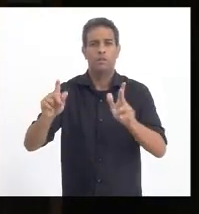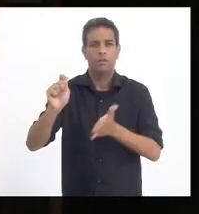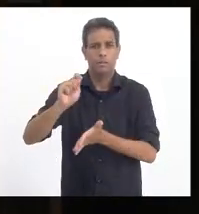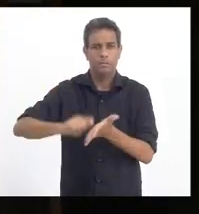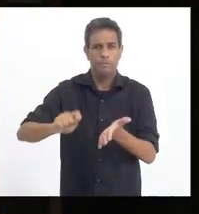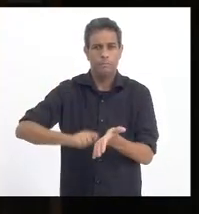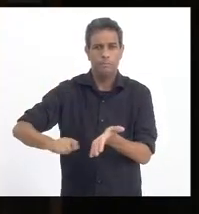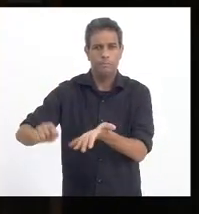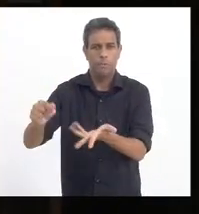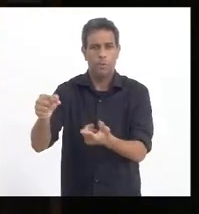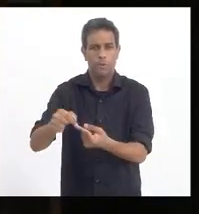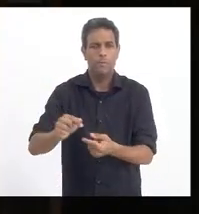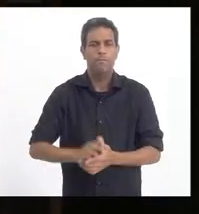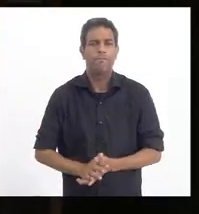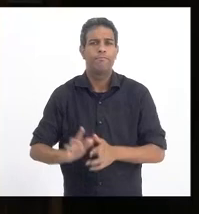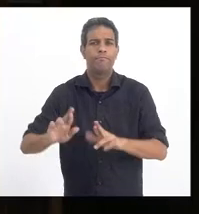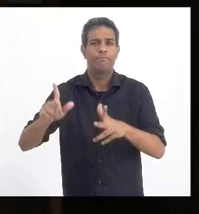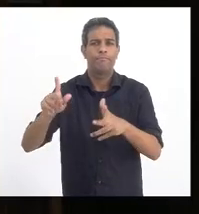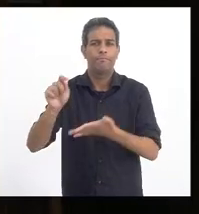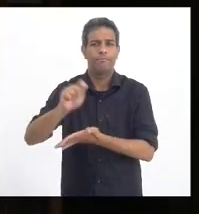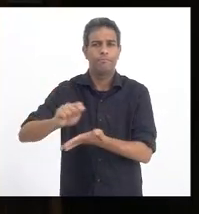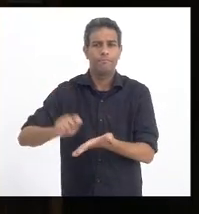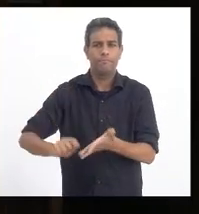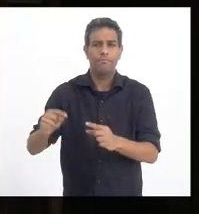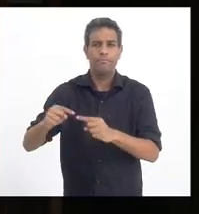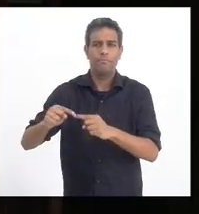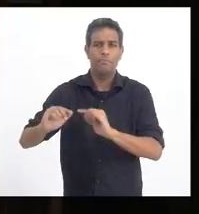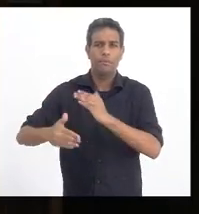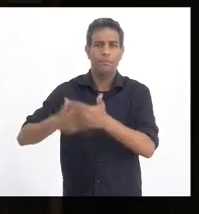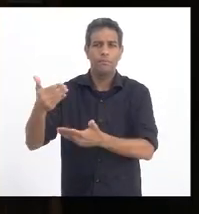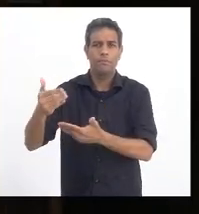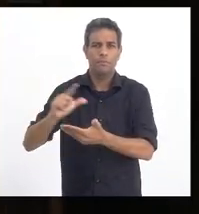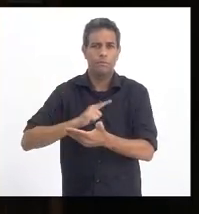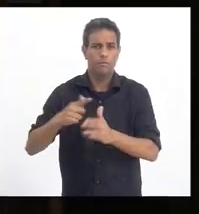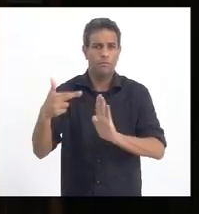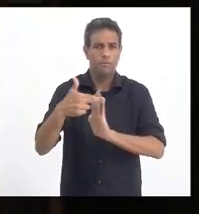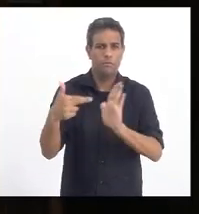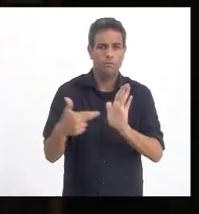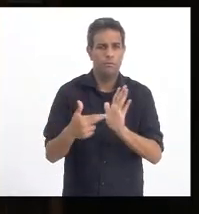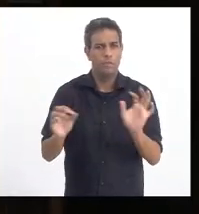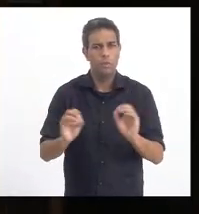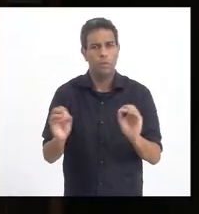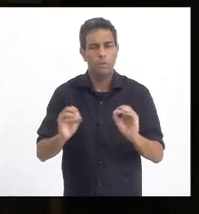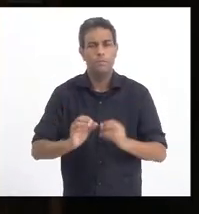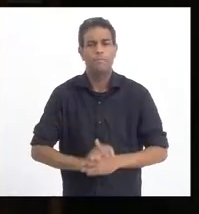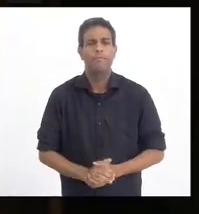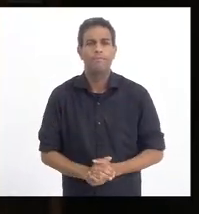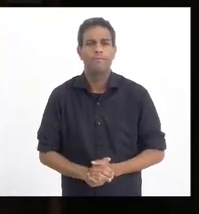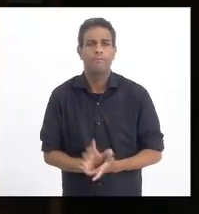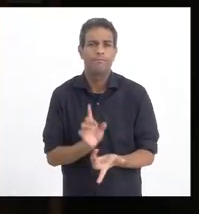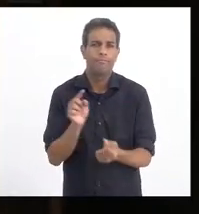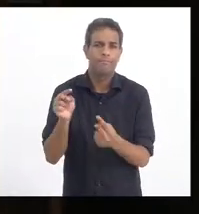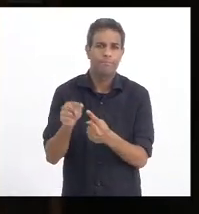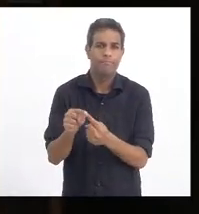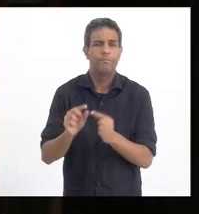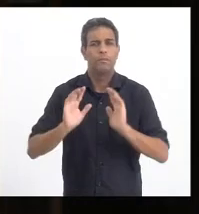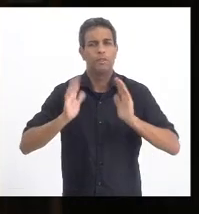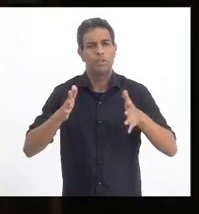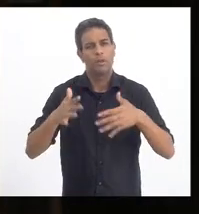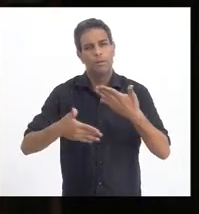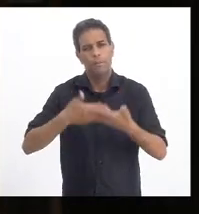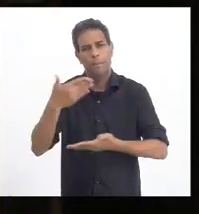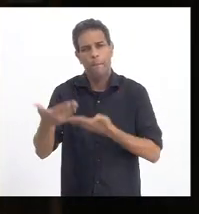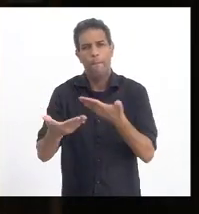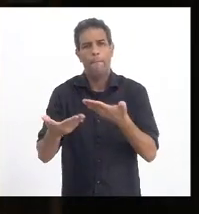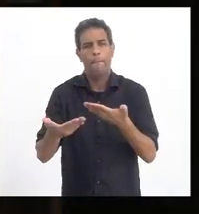graduação essa diferença posto ou graduação ela não tem regulamentação ainda porque porque até então